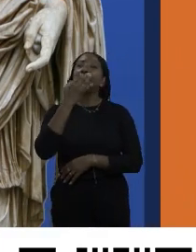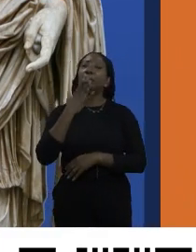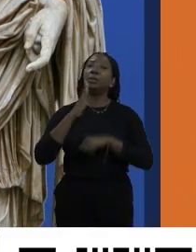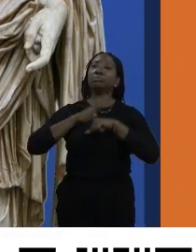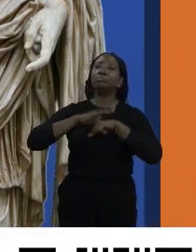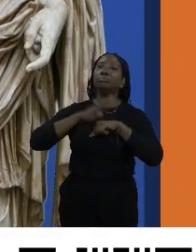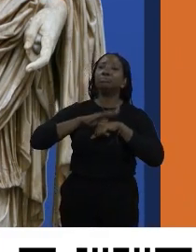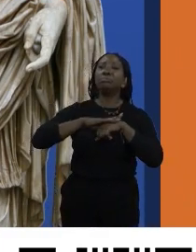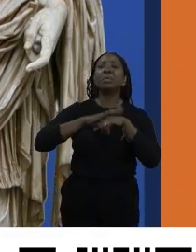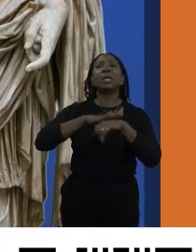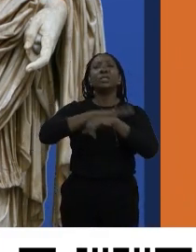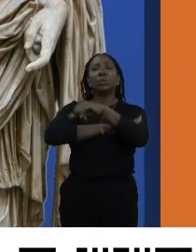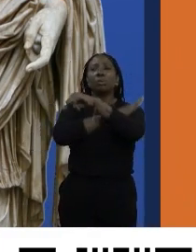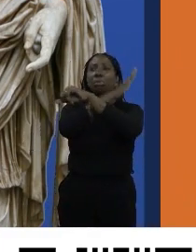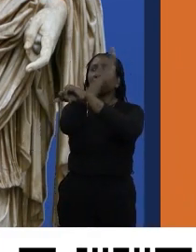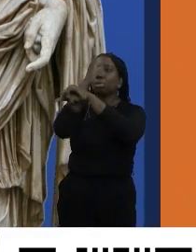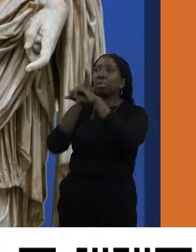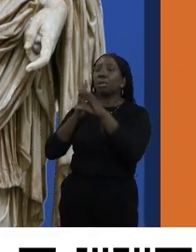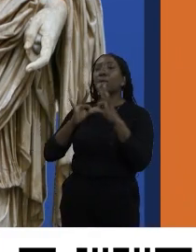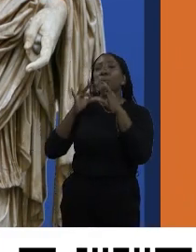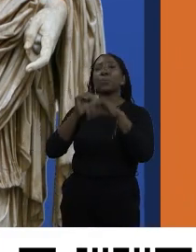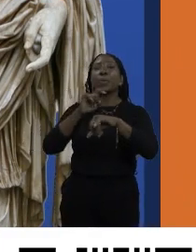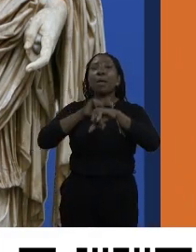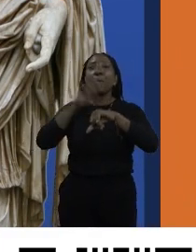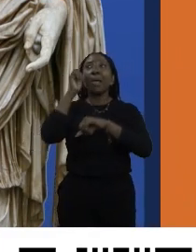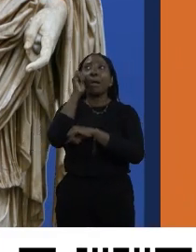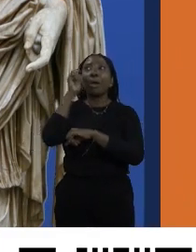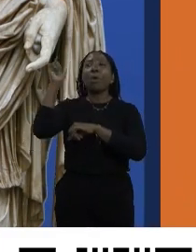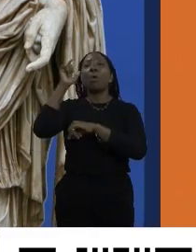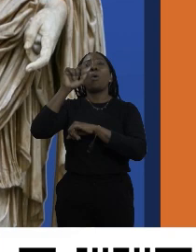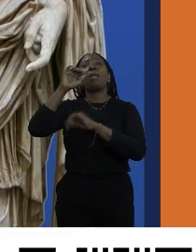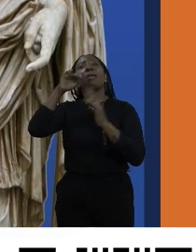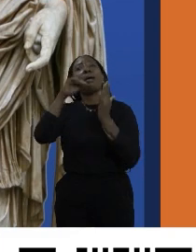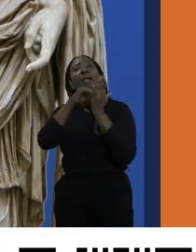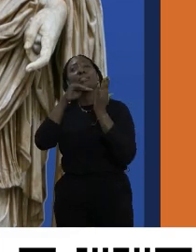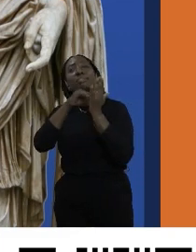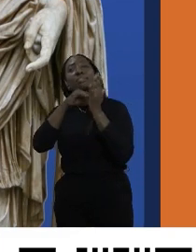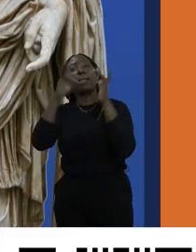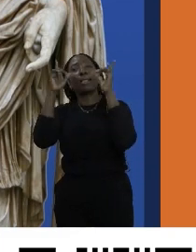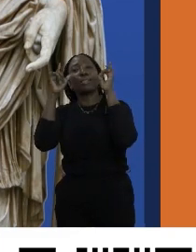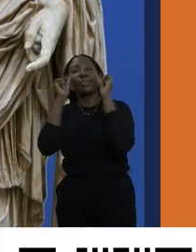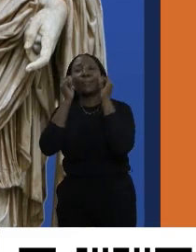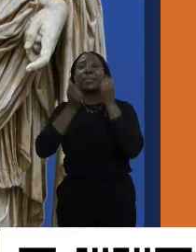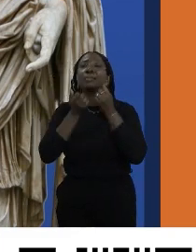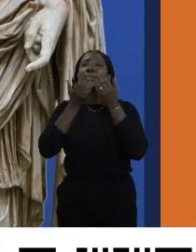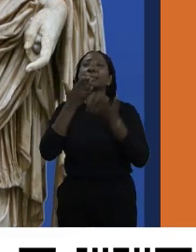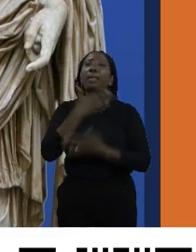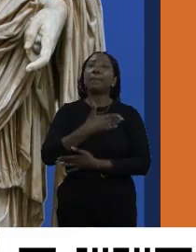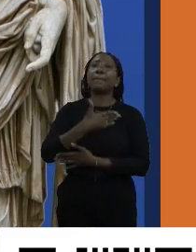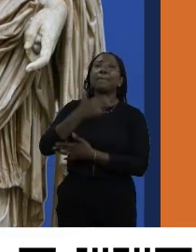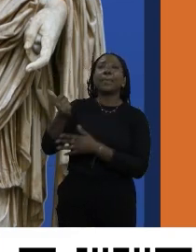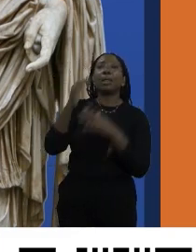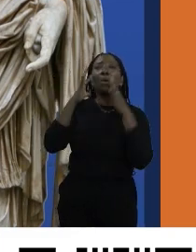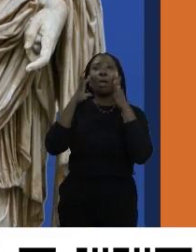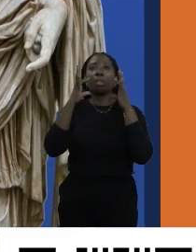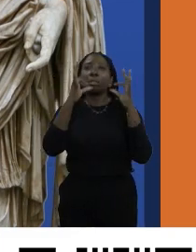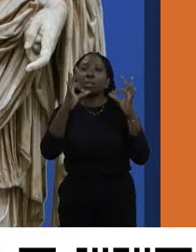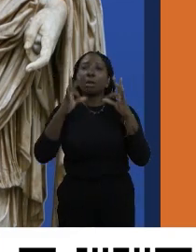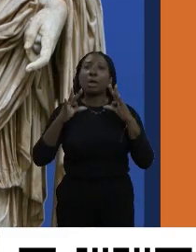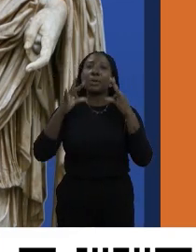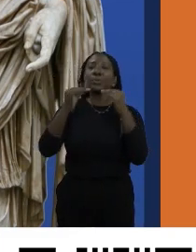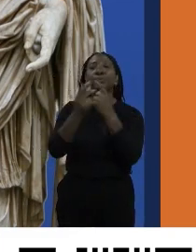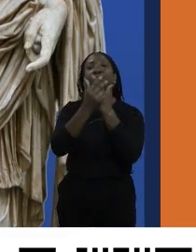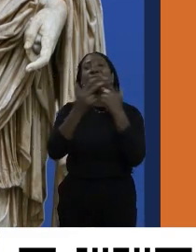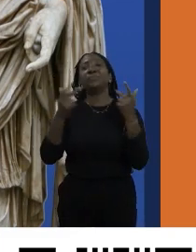a gente acorda, a hora que a gente vai dormir, cara, a gente tem que dar um show, a gente tem que dar o nosso melhor, tem que estar atento às coisas que a gente está